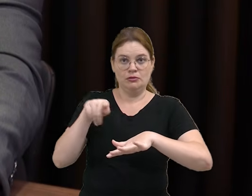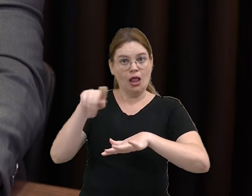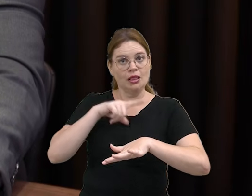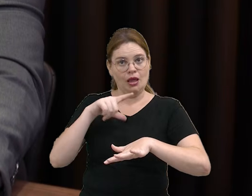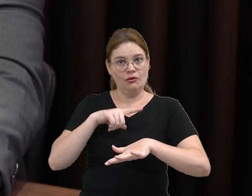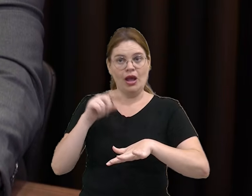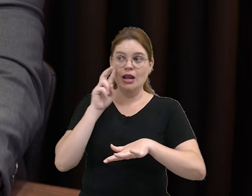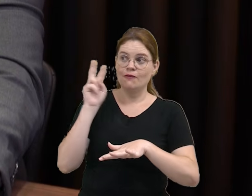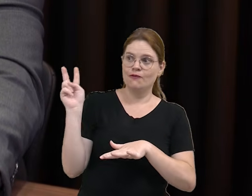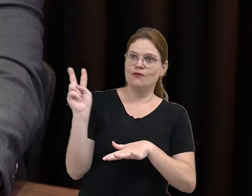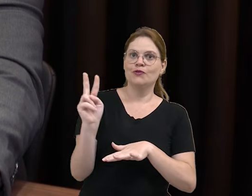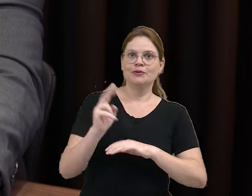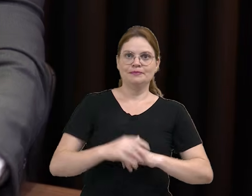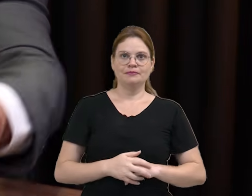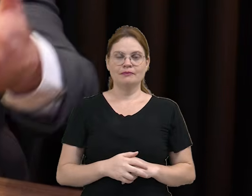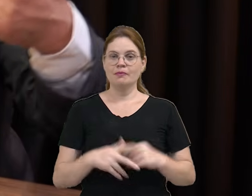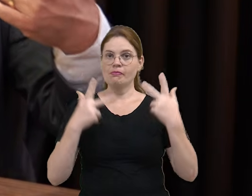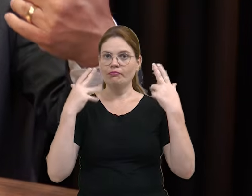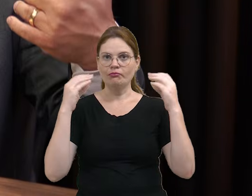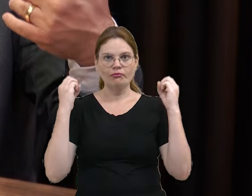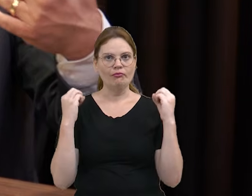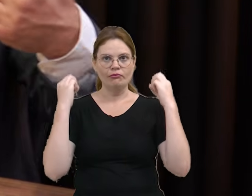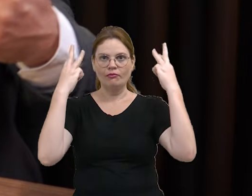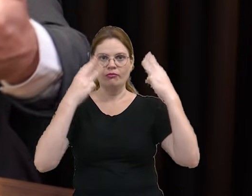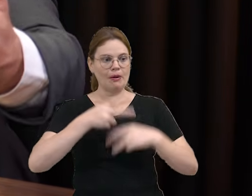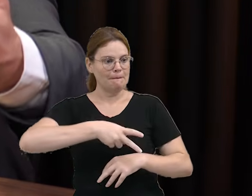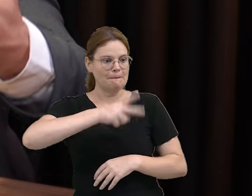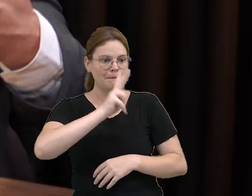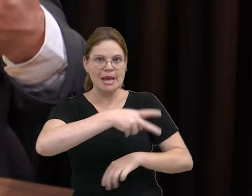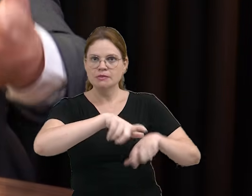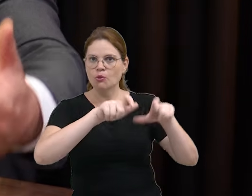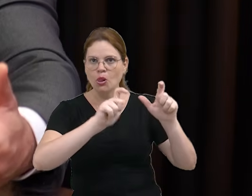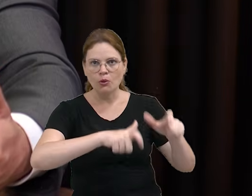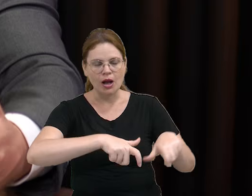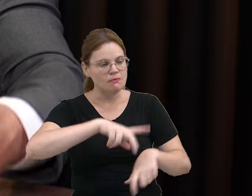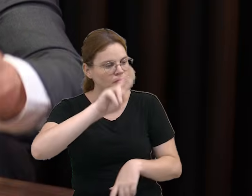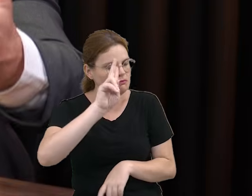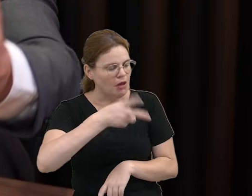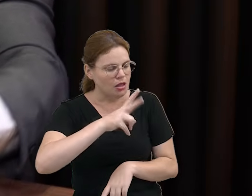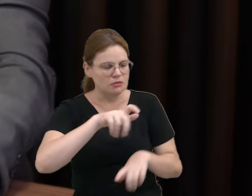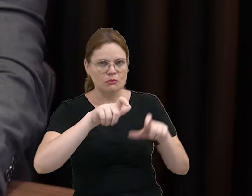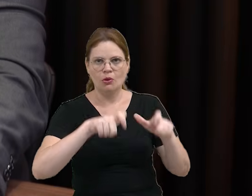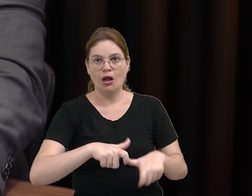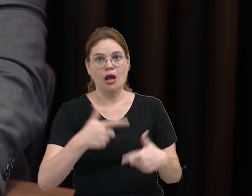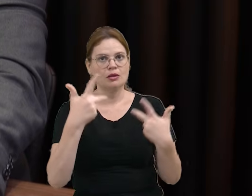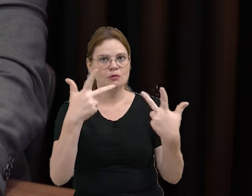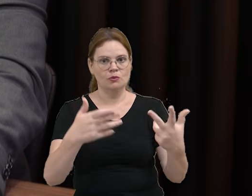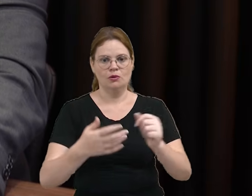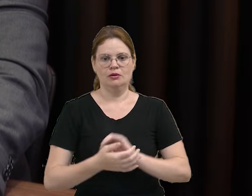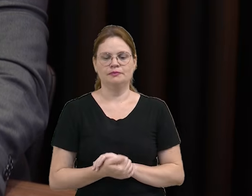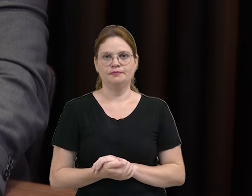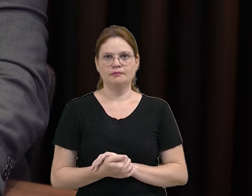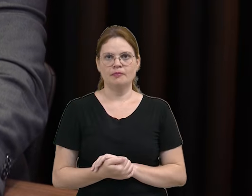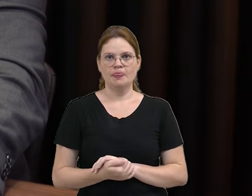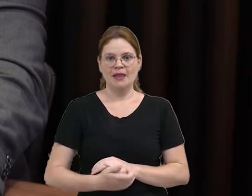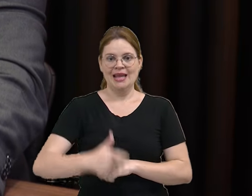com Moisés. Se nós formos ler, lá no mesmo lugar, a mesma coisa.